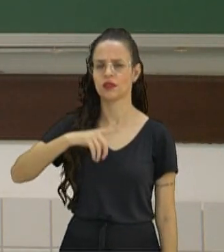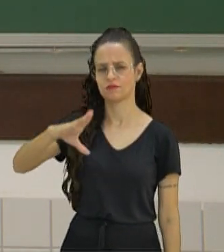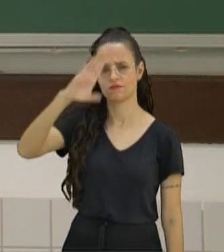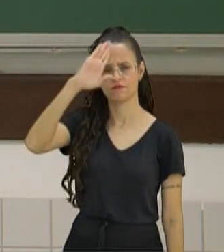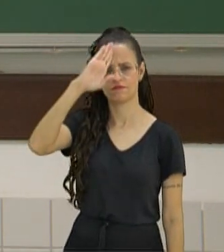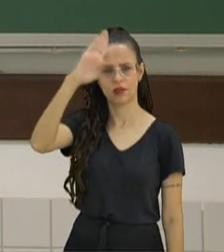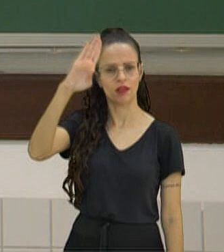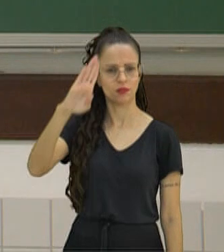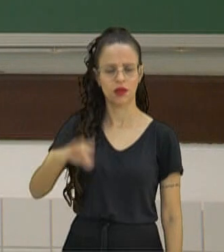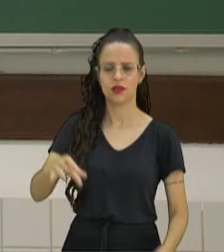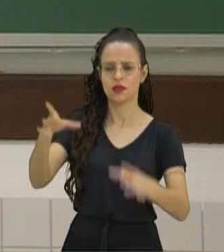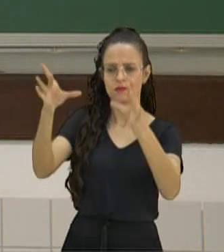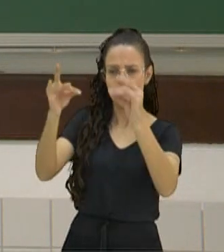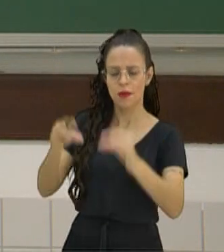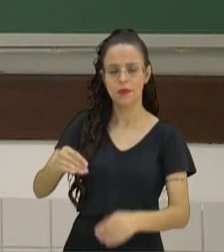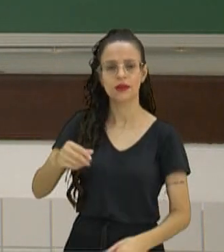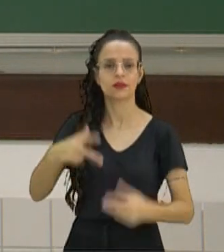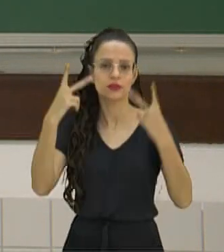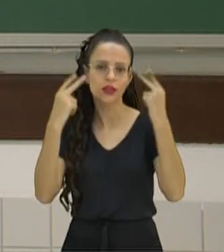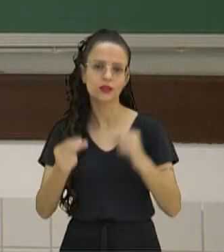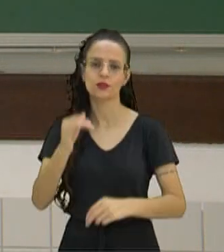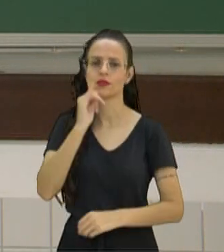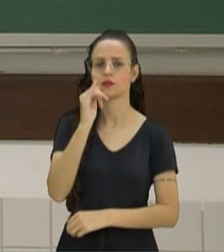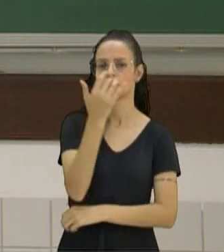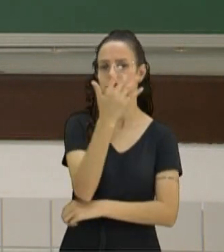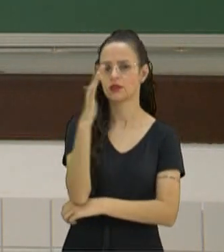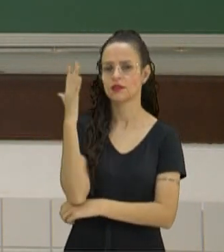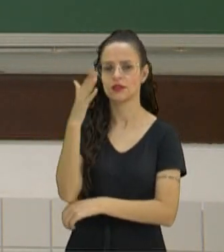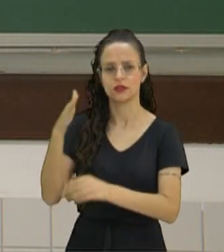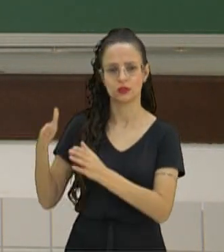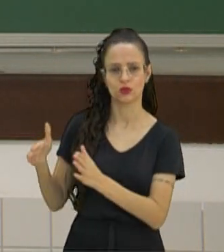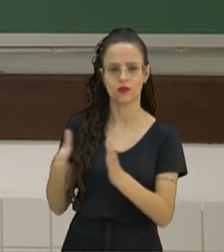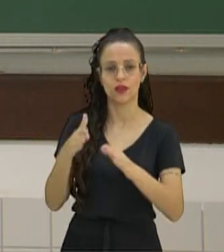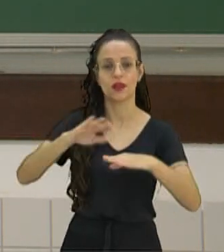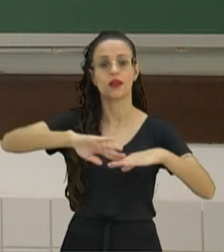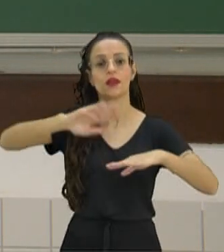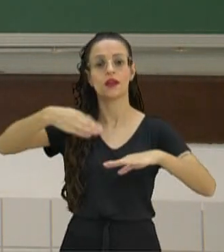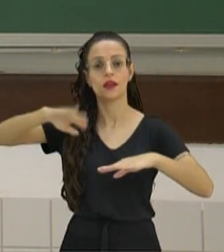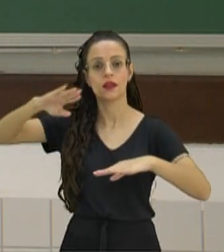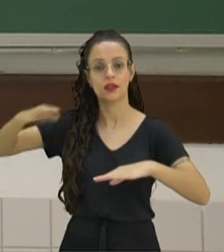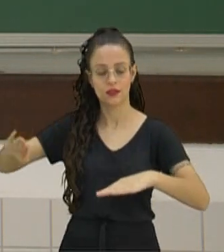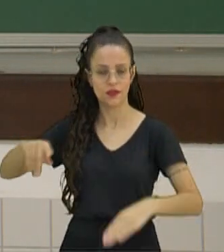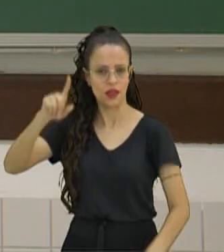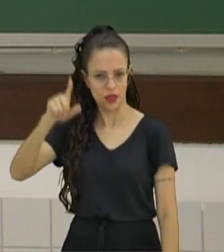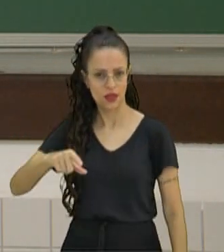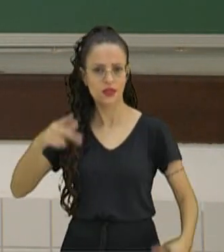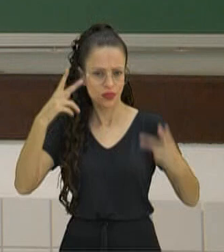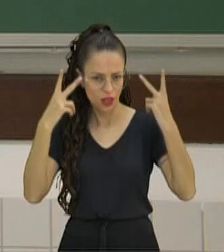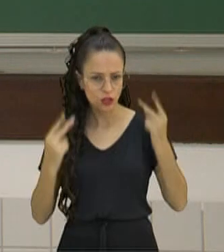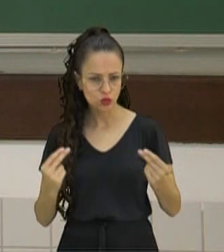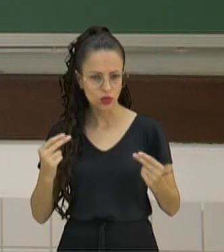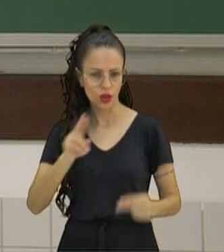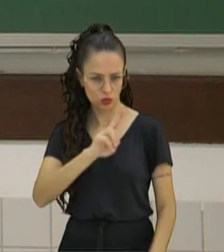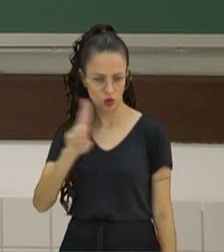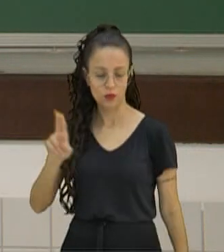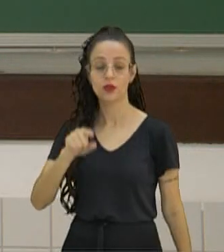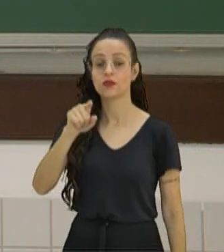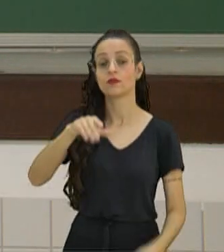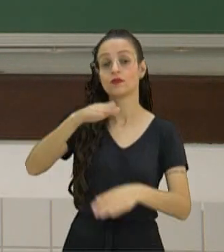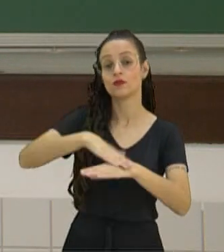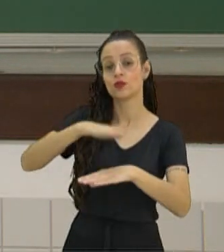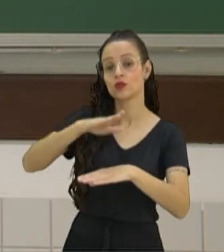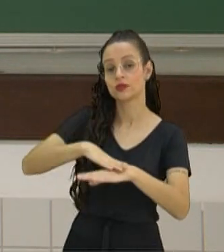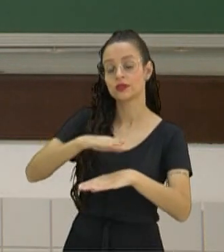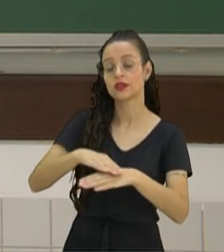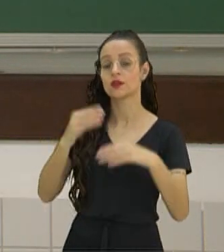originais da natureza, como a vegetação, o relevo, a hidrografia, é chamada de natural. Assinale a alternativa abaixo